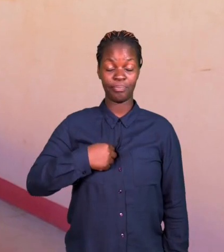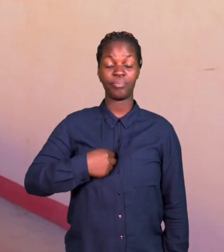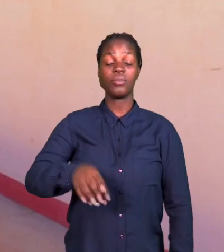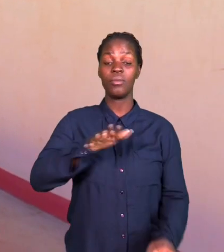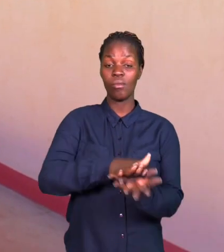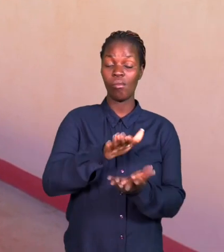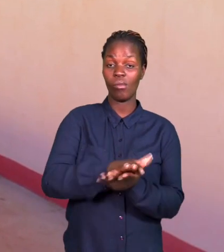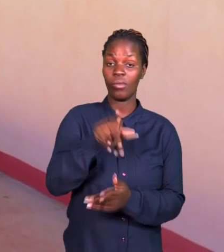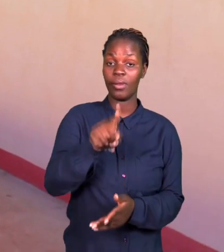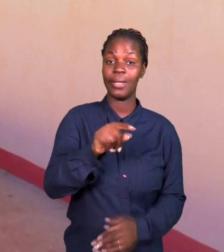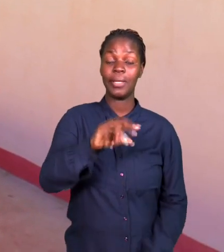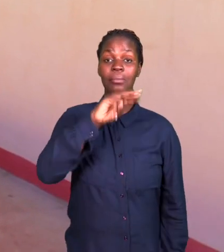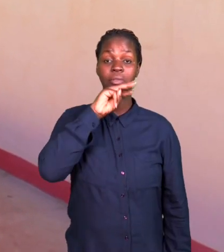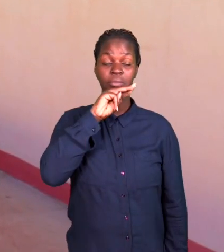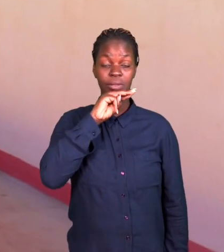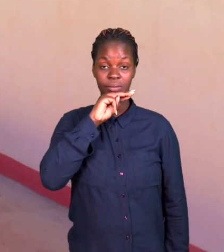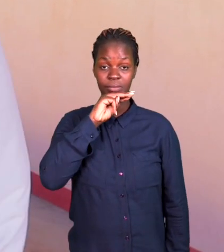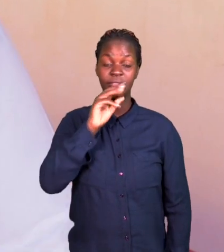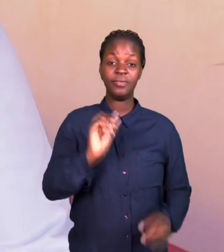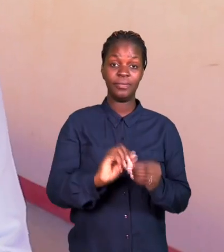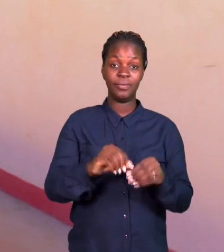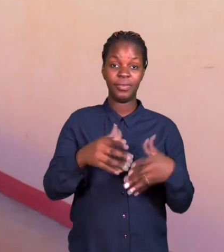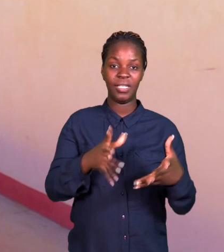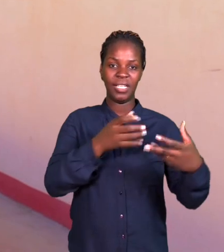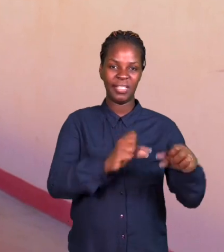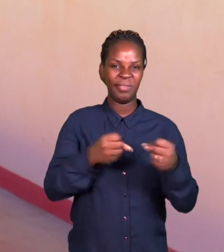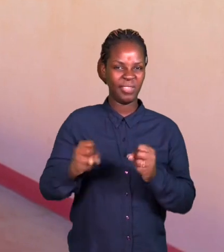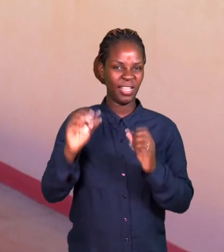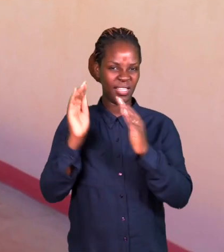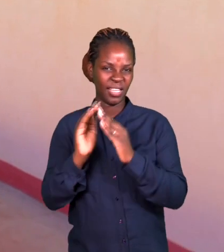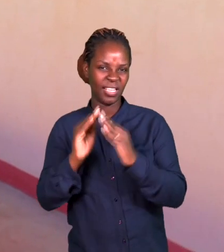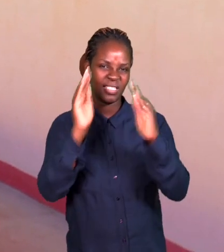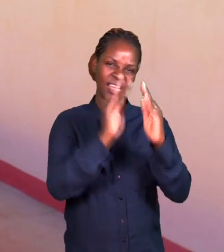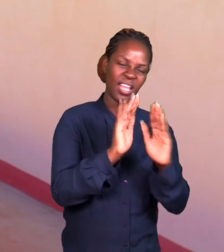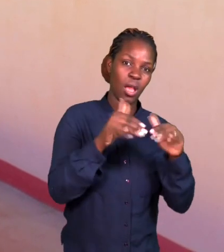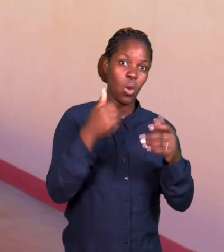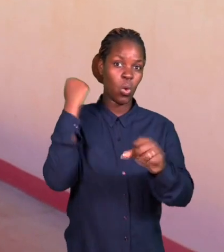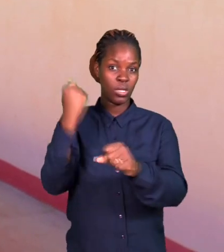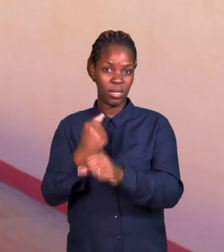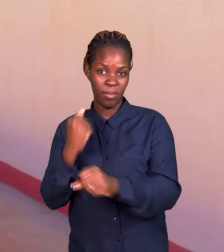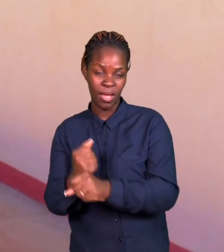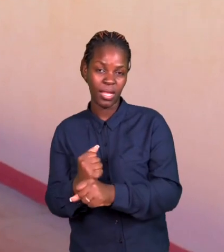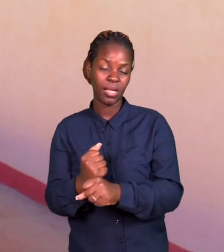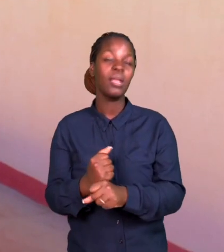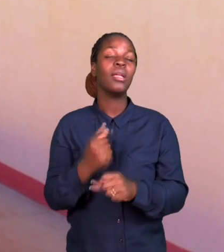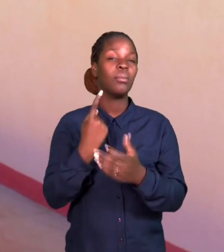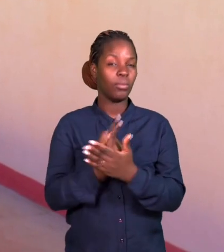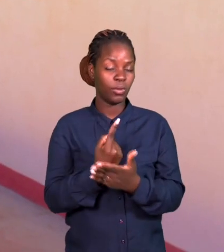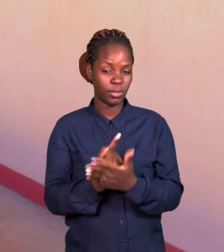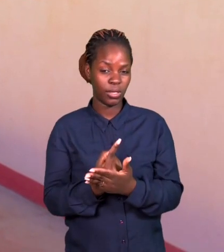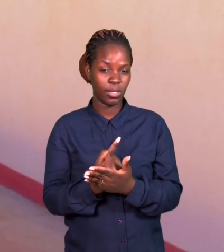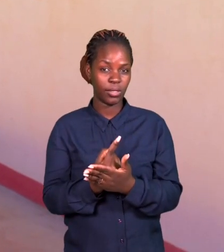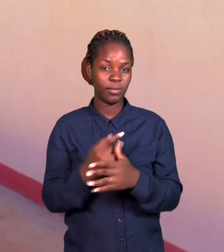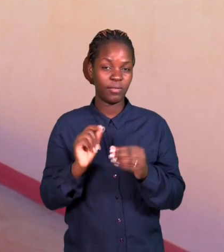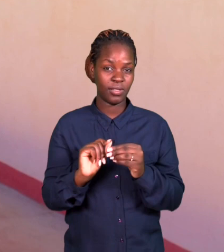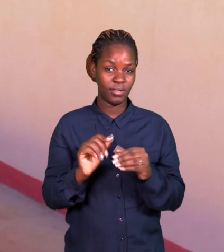A recomendação que eu tenho para essas mães que têm feito algumas atividades caseiras, assim como do trabalho, ao mesmo